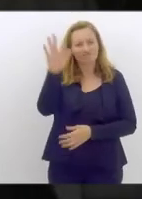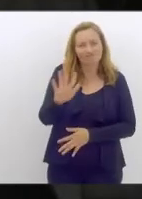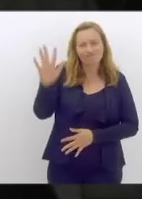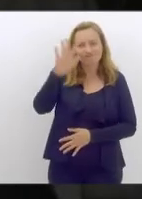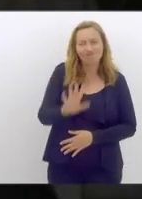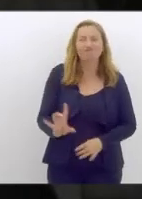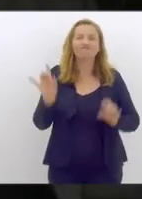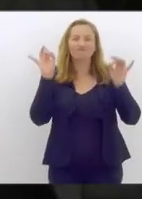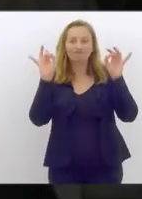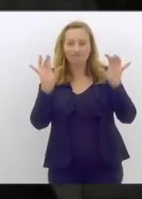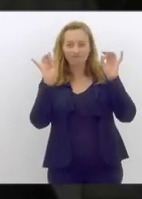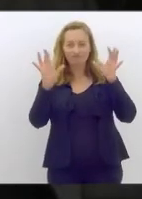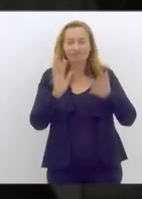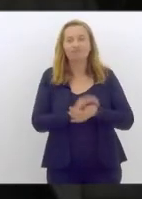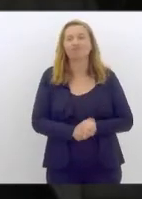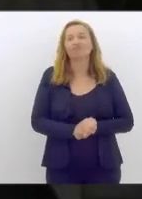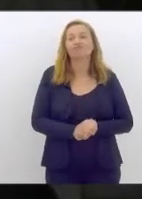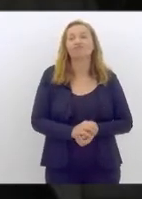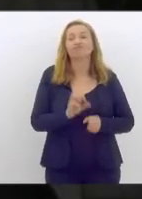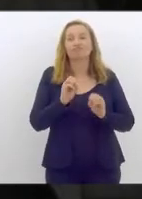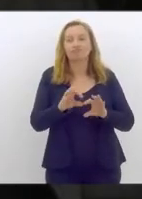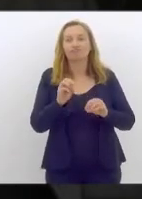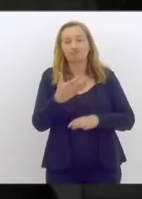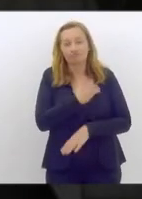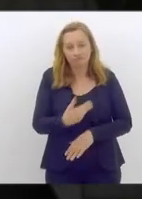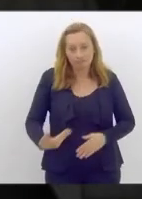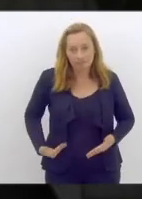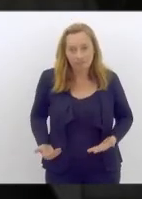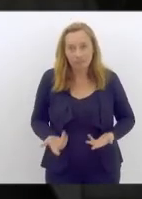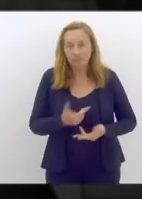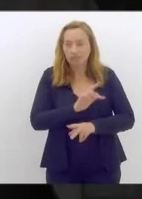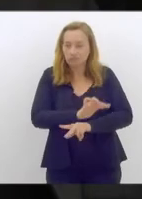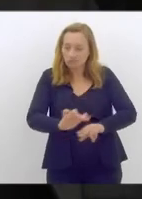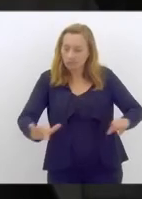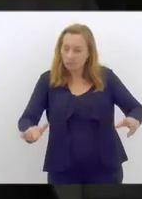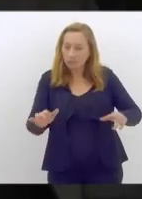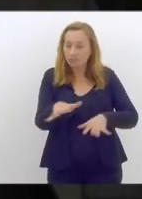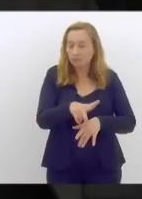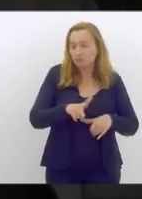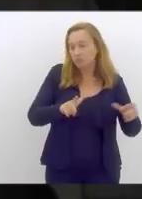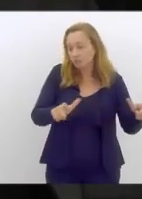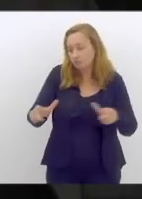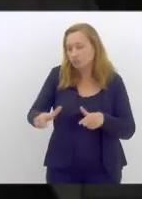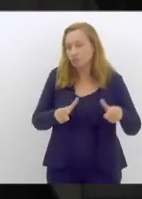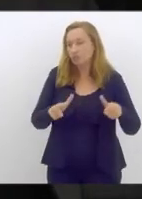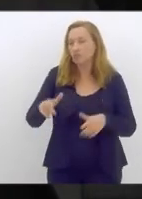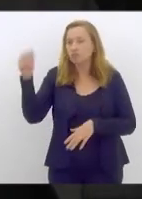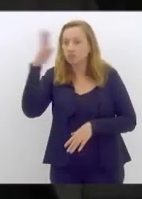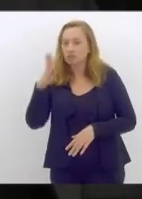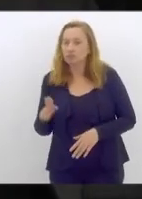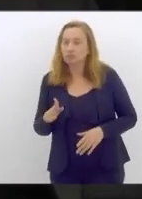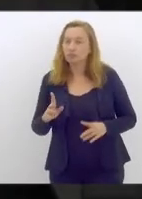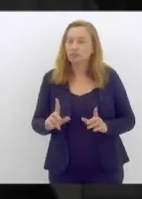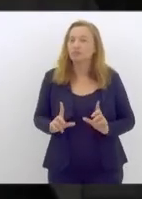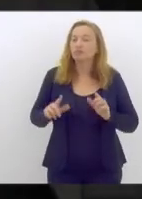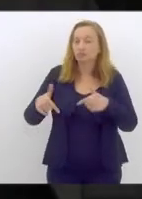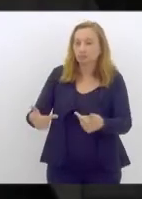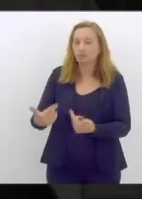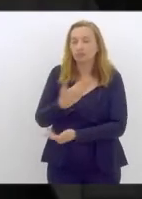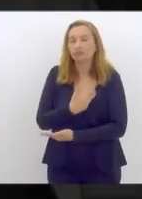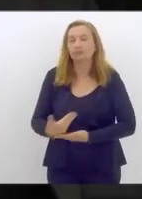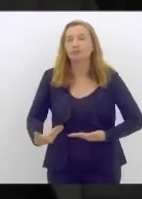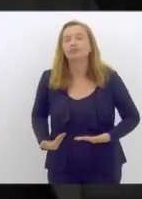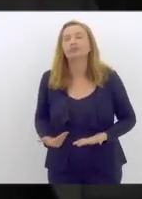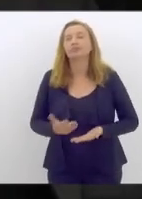e especialmente da educação pública em vários lugares do Brasil nós teremos atos públicos né